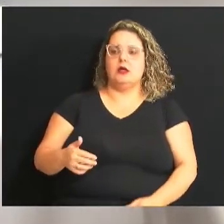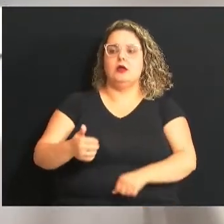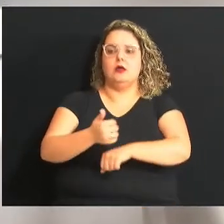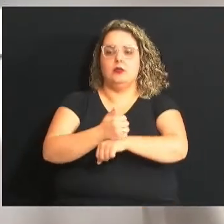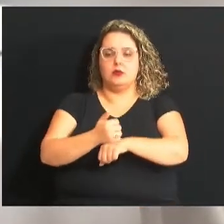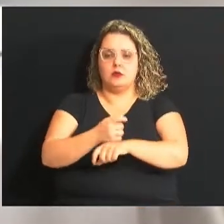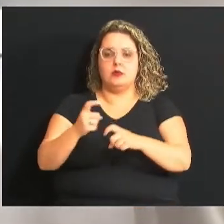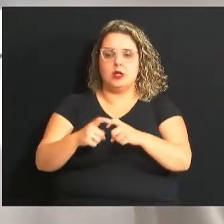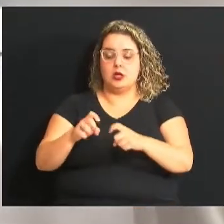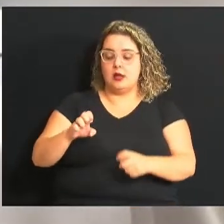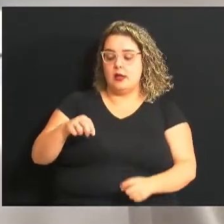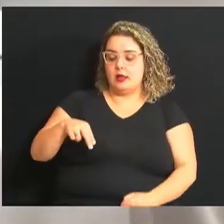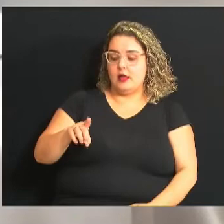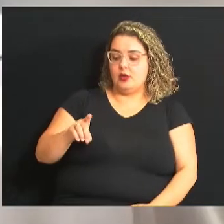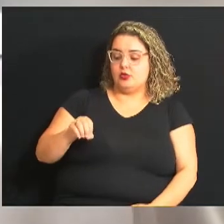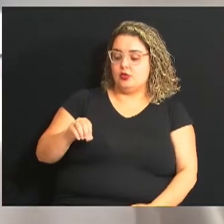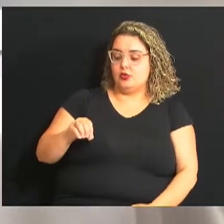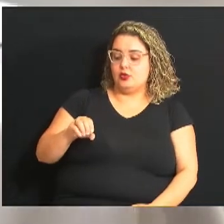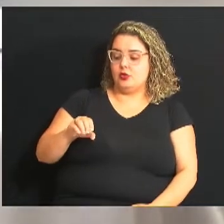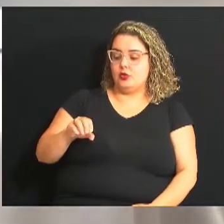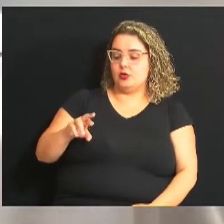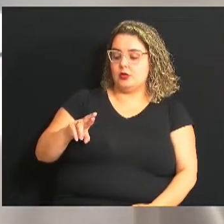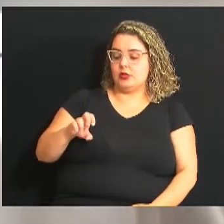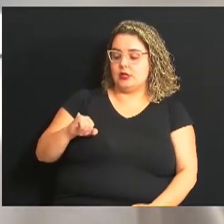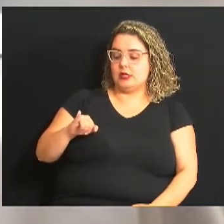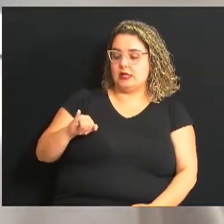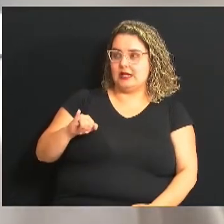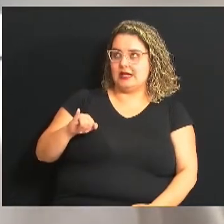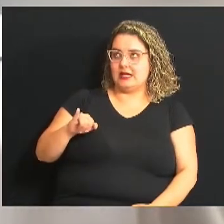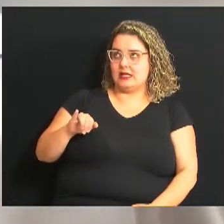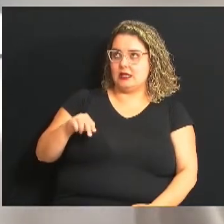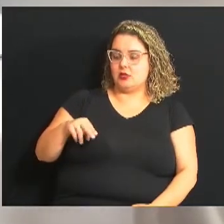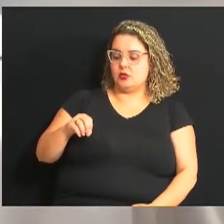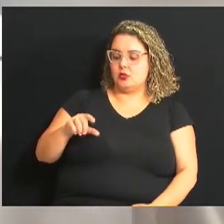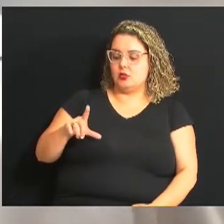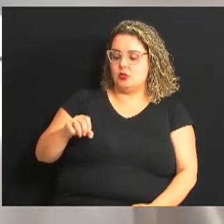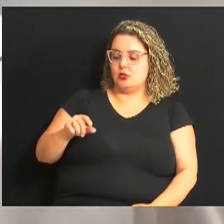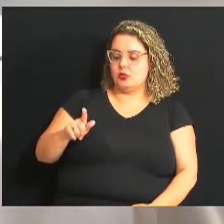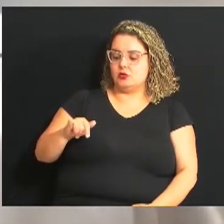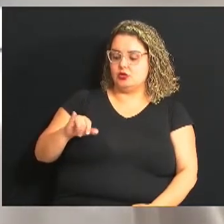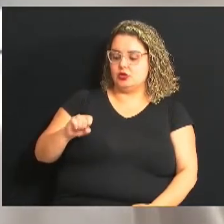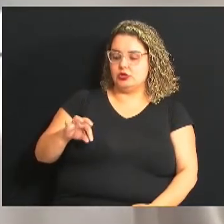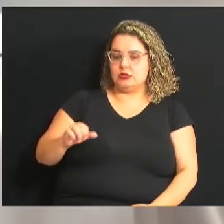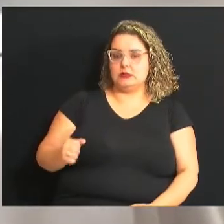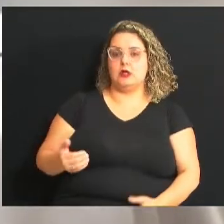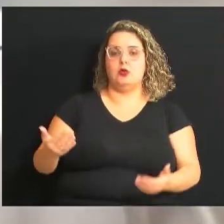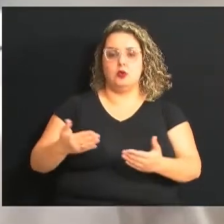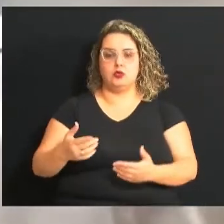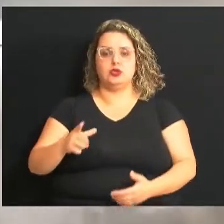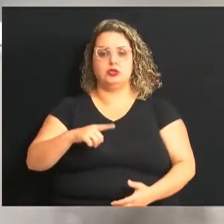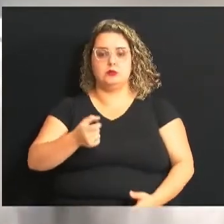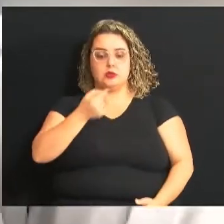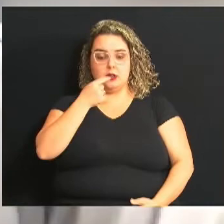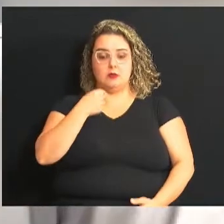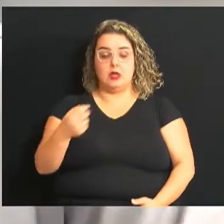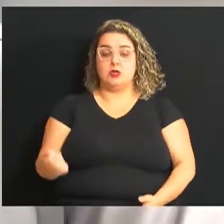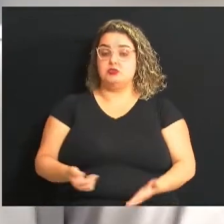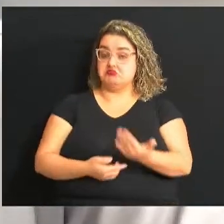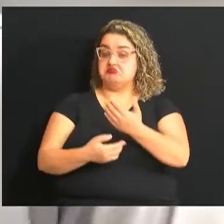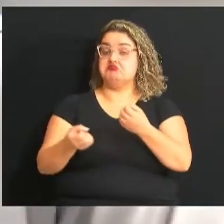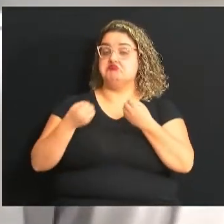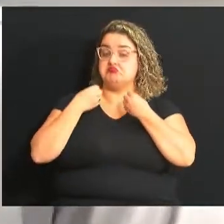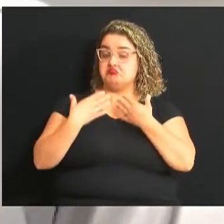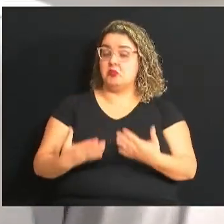com as medicações, e hoje em dia nós temos medicamentos novos, muito potentes, fantásticos na sua